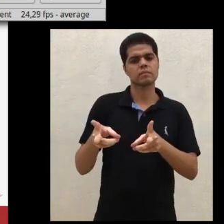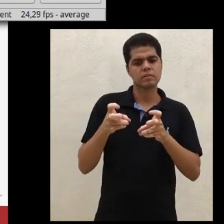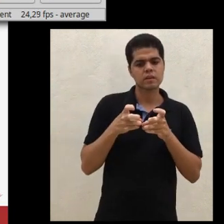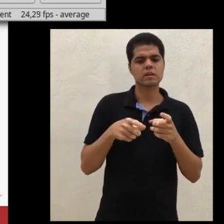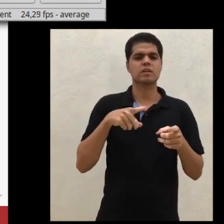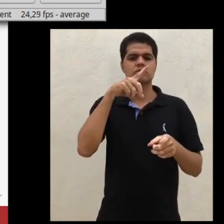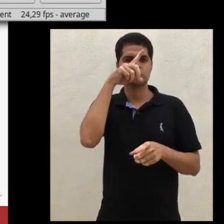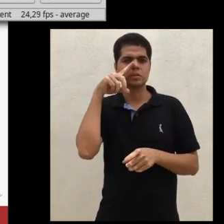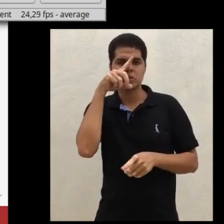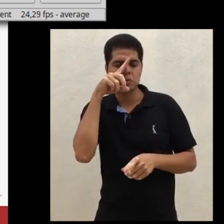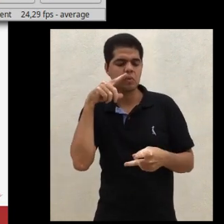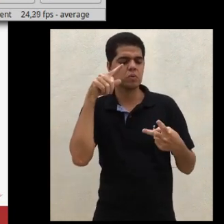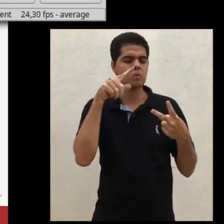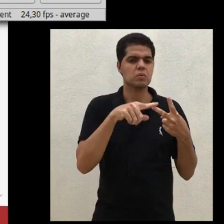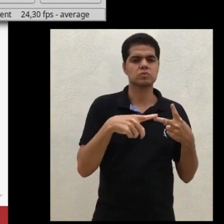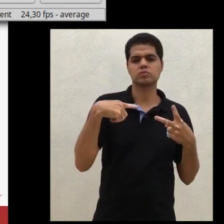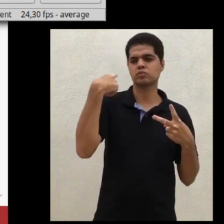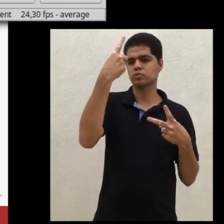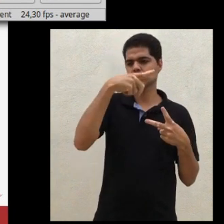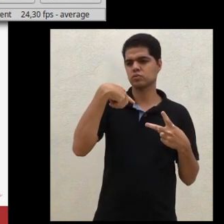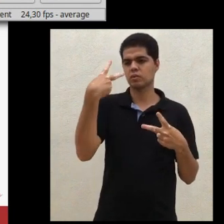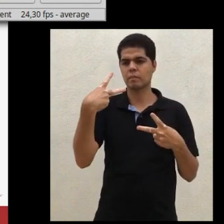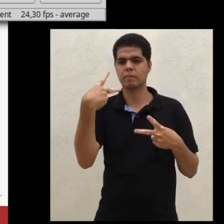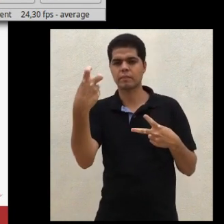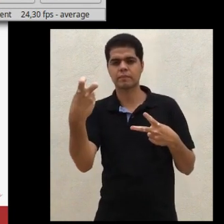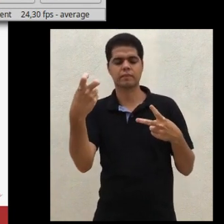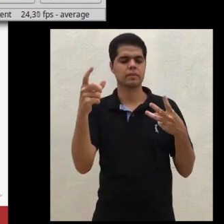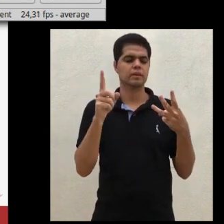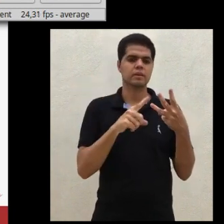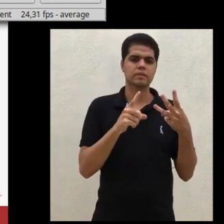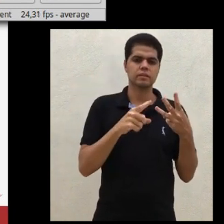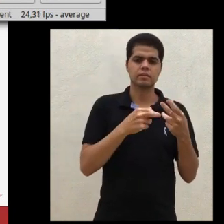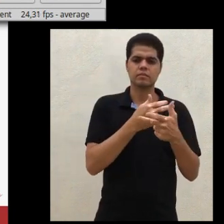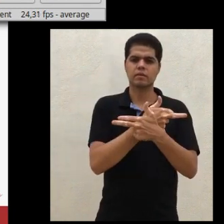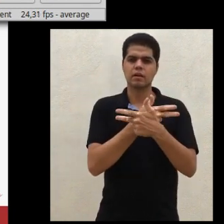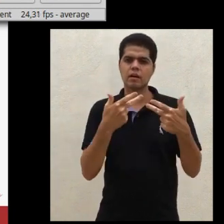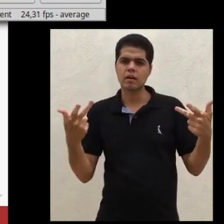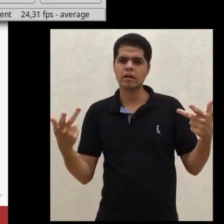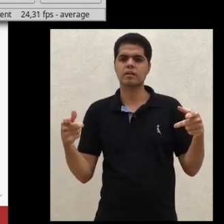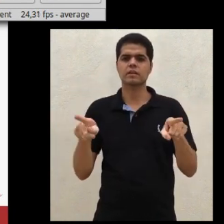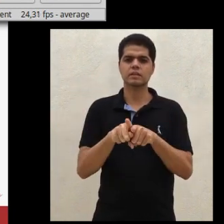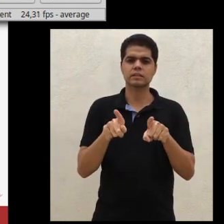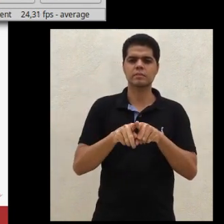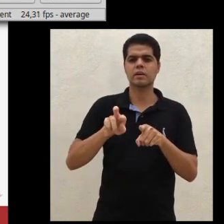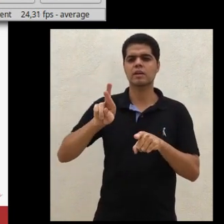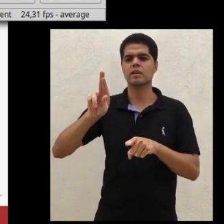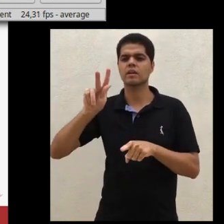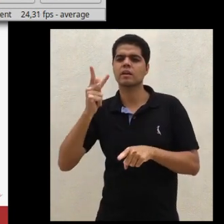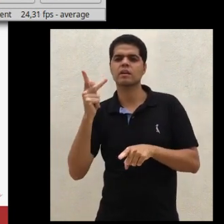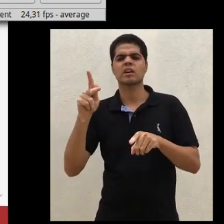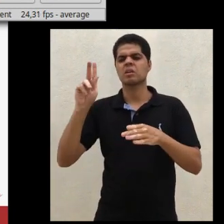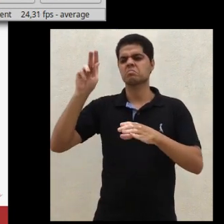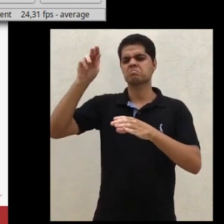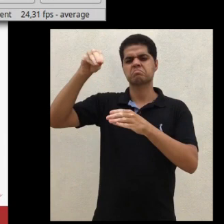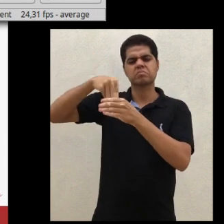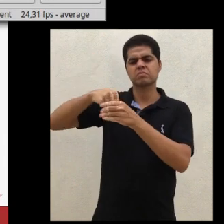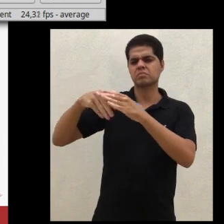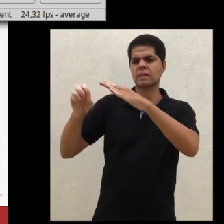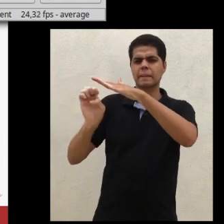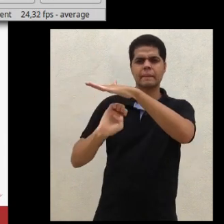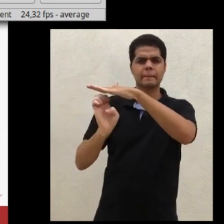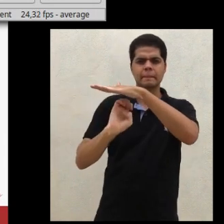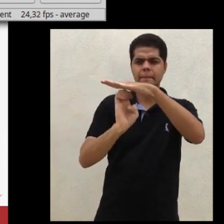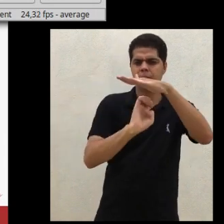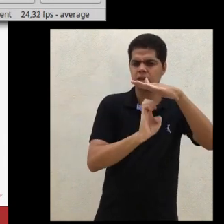áreas: gerenciamento de risco, reconhecimento de face, diagnóstico médico, decisões em logística de trânsito, RH de empresa.